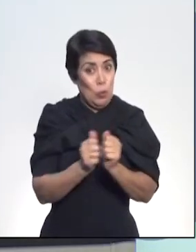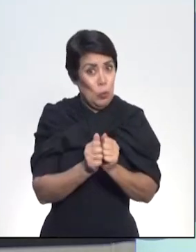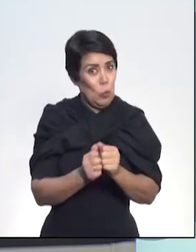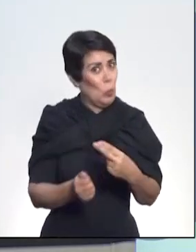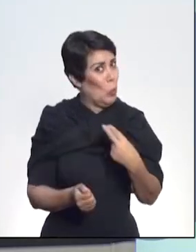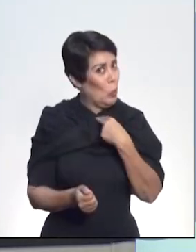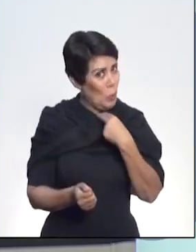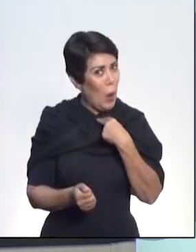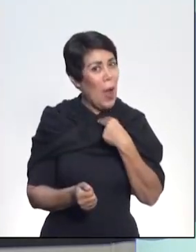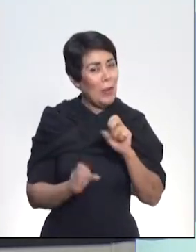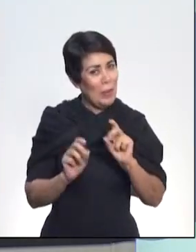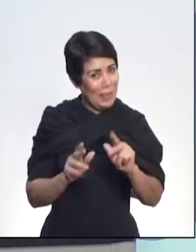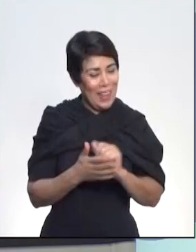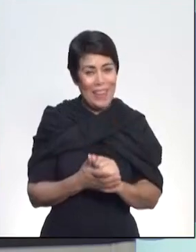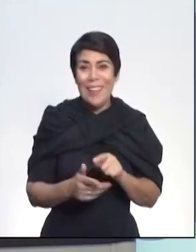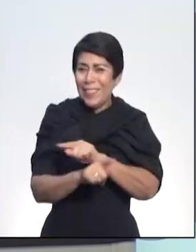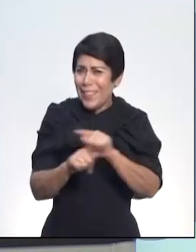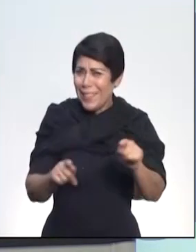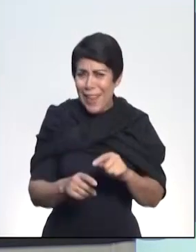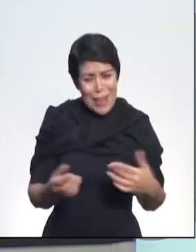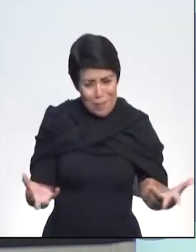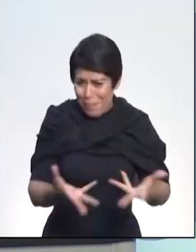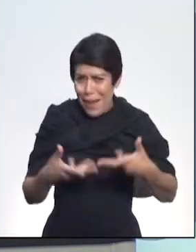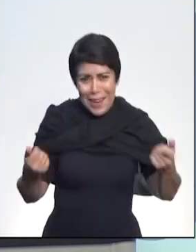arrasaram no chat hoje, hein? Parabéns.